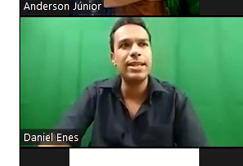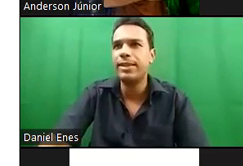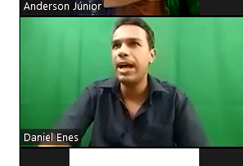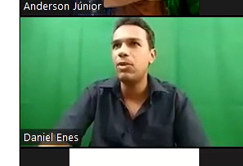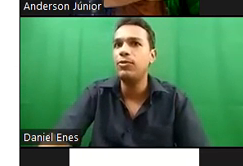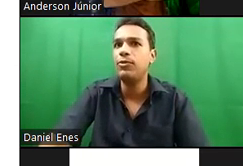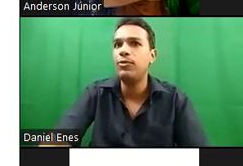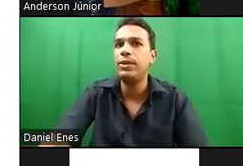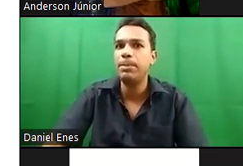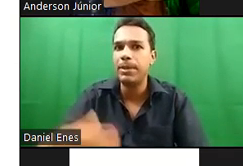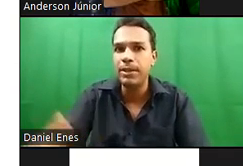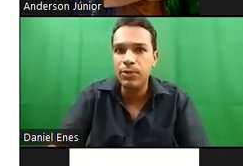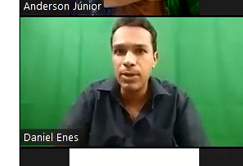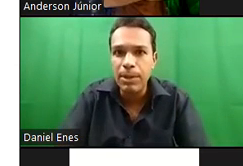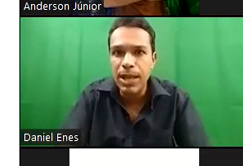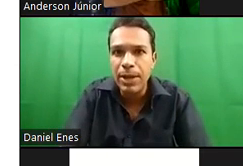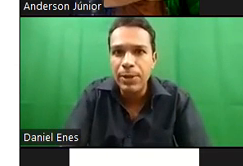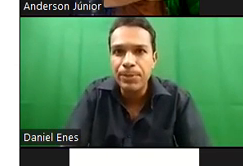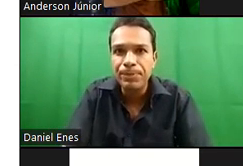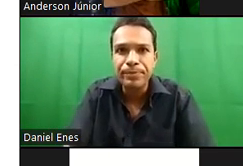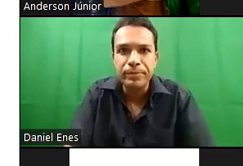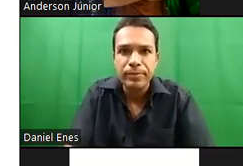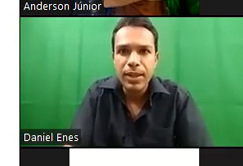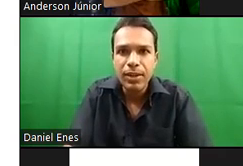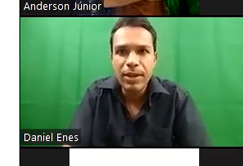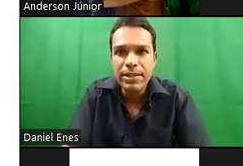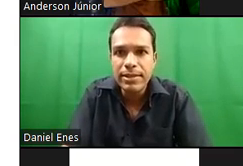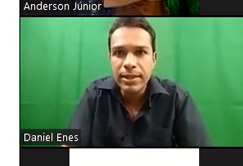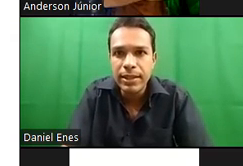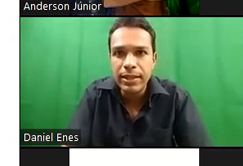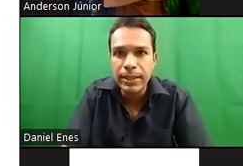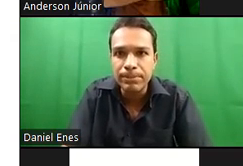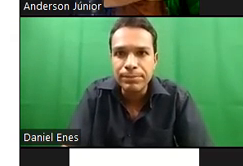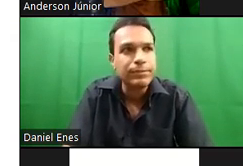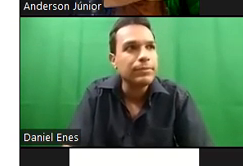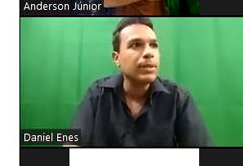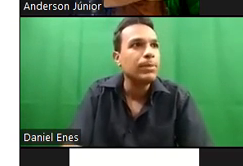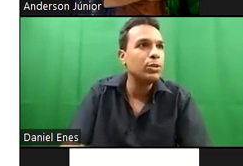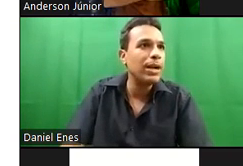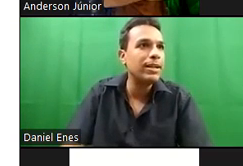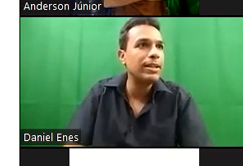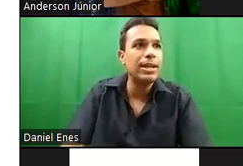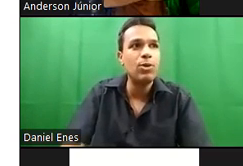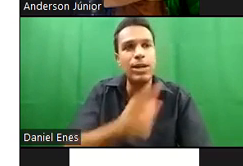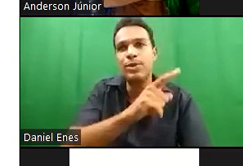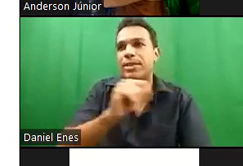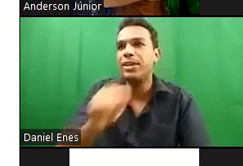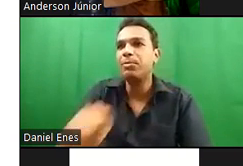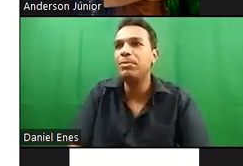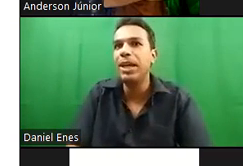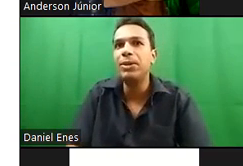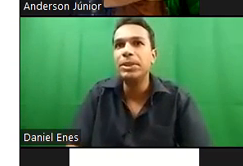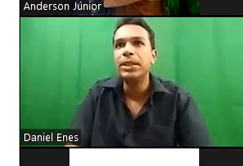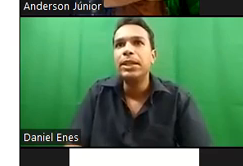quiserem entrar, conferir, aprender um vocabulário, vai ser muito bacana, tá? Qualquer coisa tem